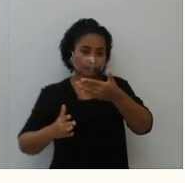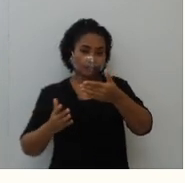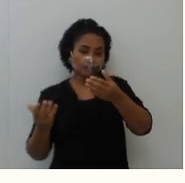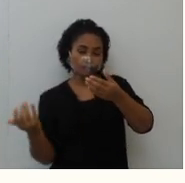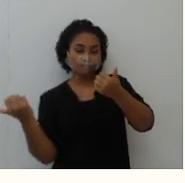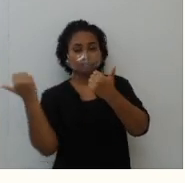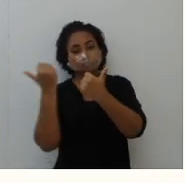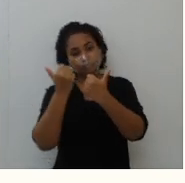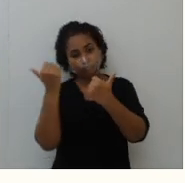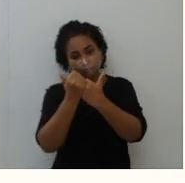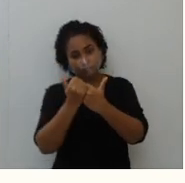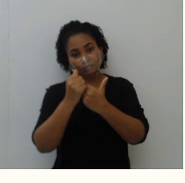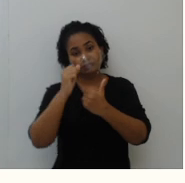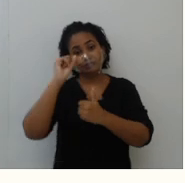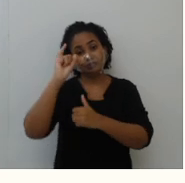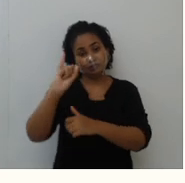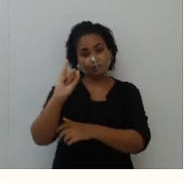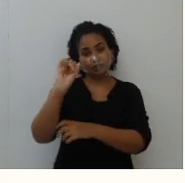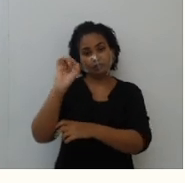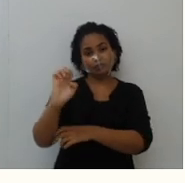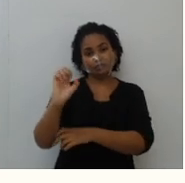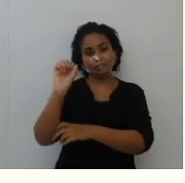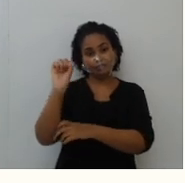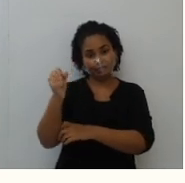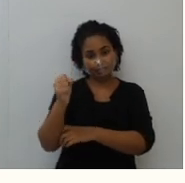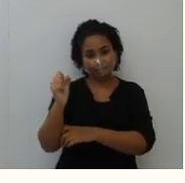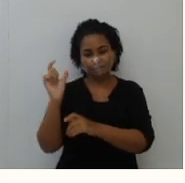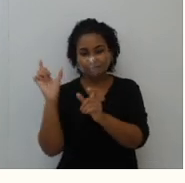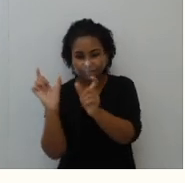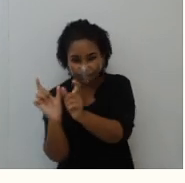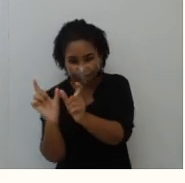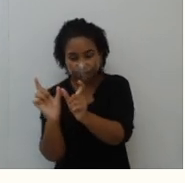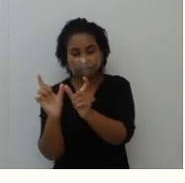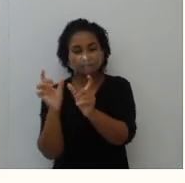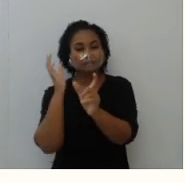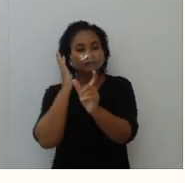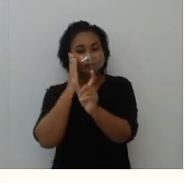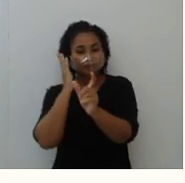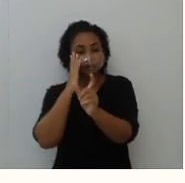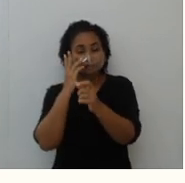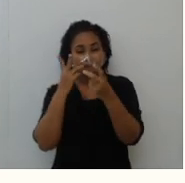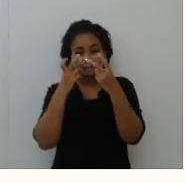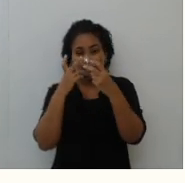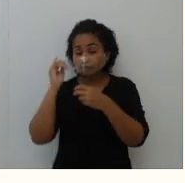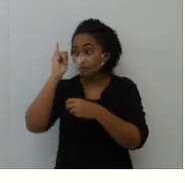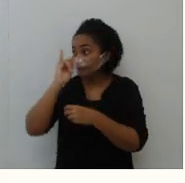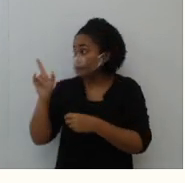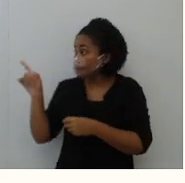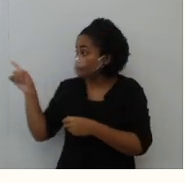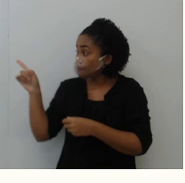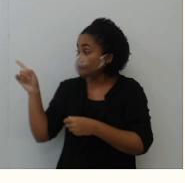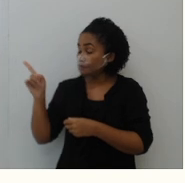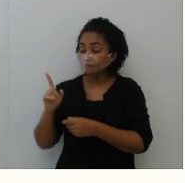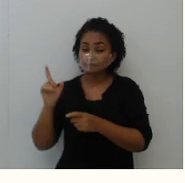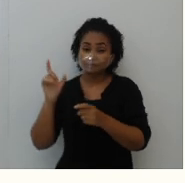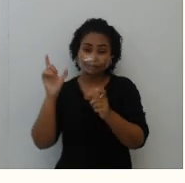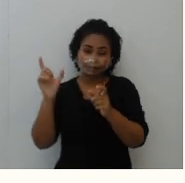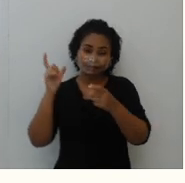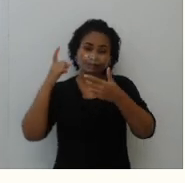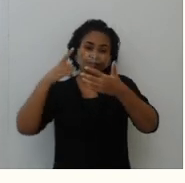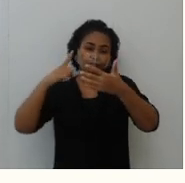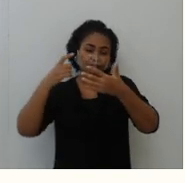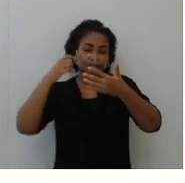colocar IES. Então, study, studies, cry, cries, fly, flies, copy, copies.